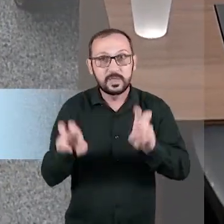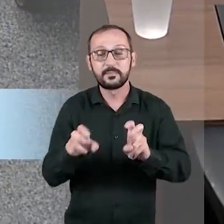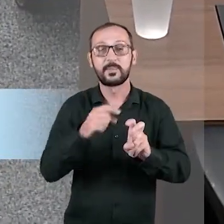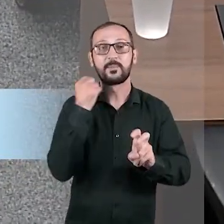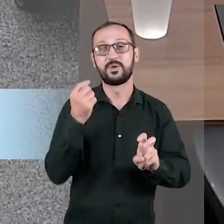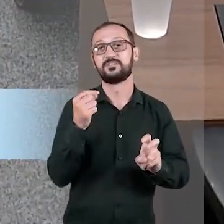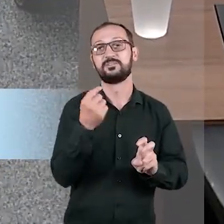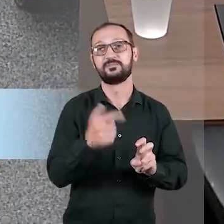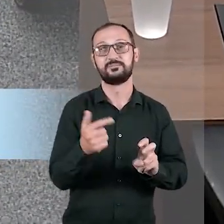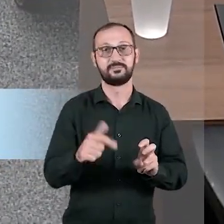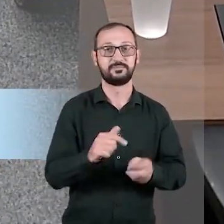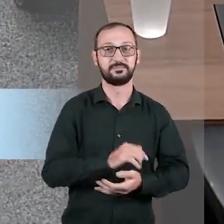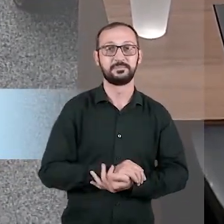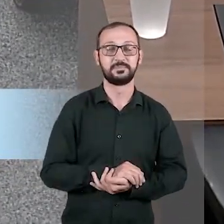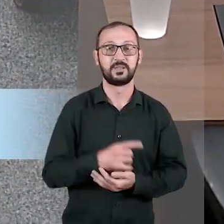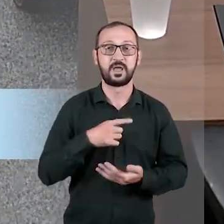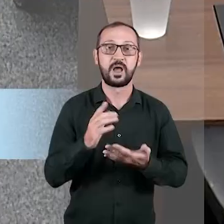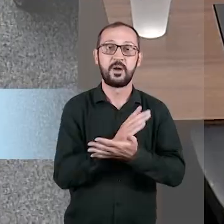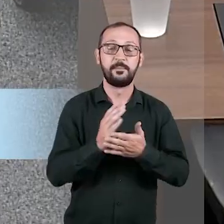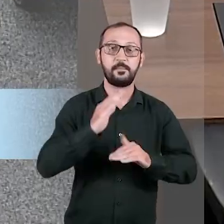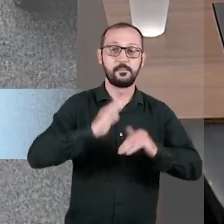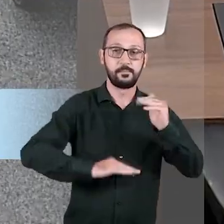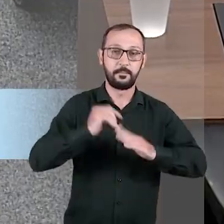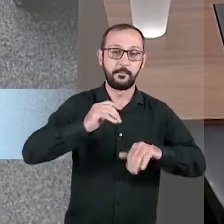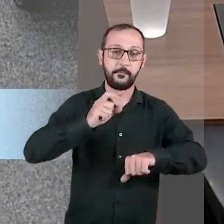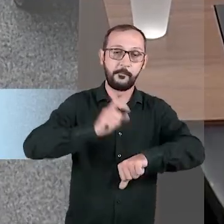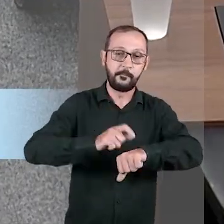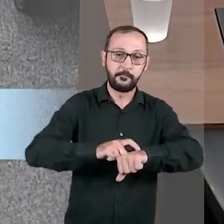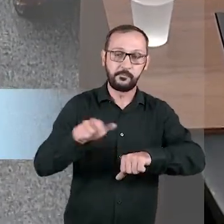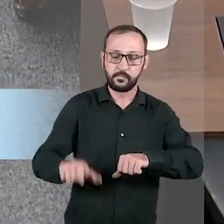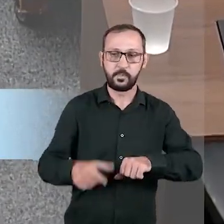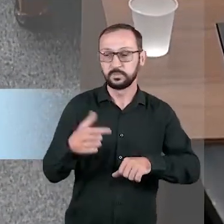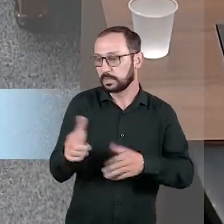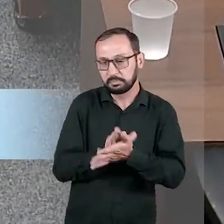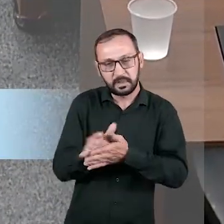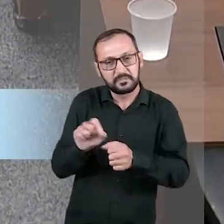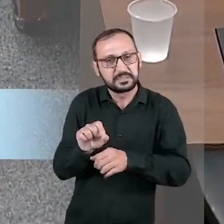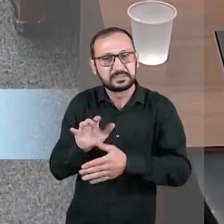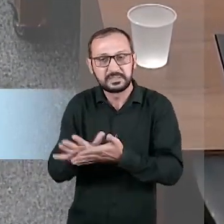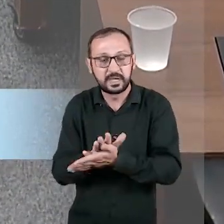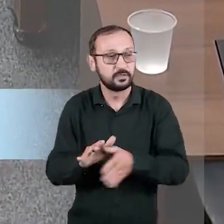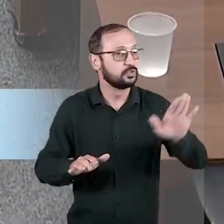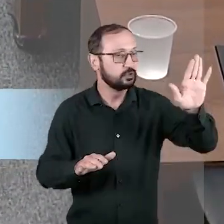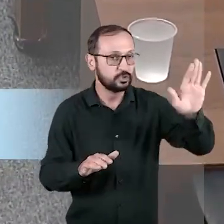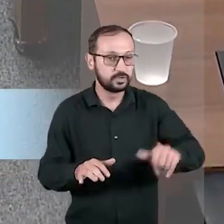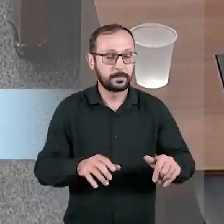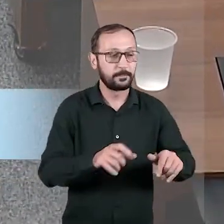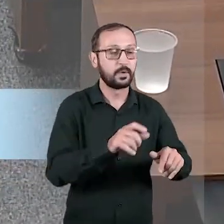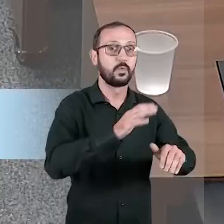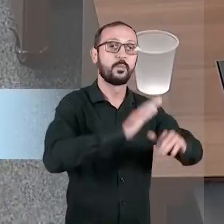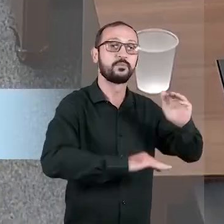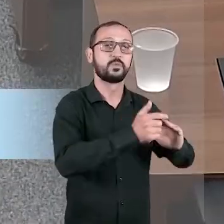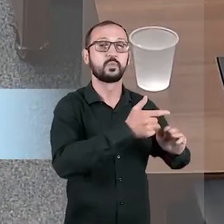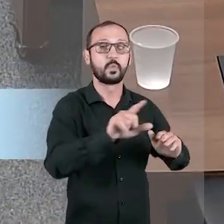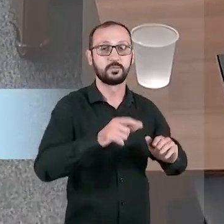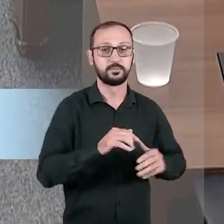com a morte. Então, tem muito profissional que ele chega no momento, ele fala: eu não tenho mais nada para fazer, chama o